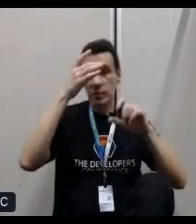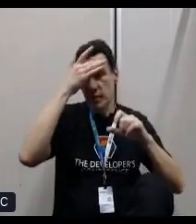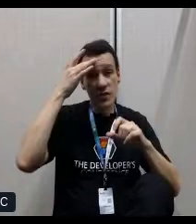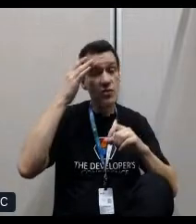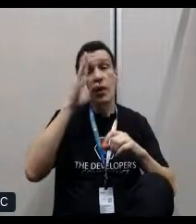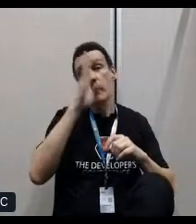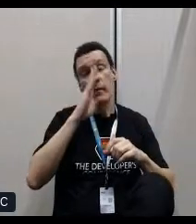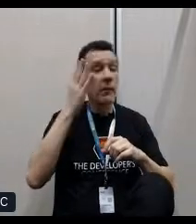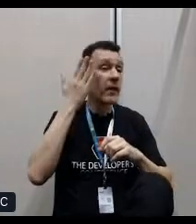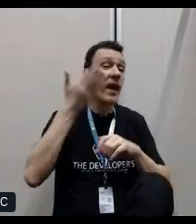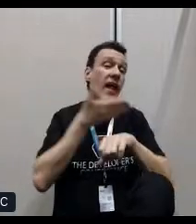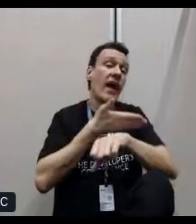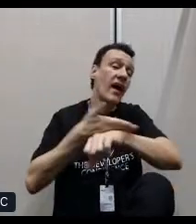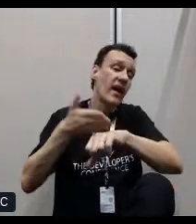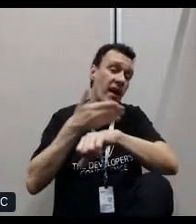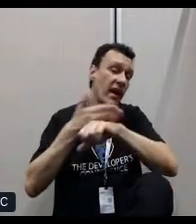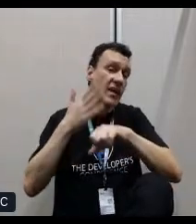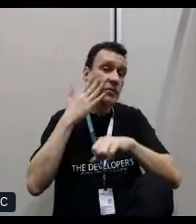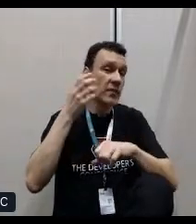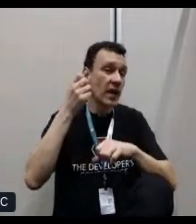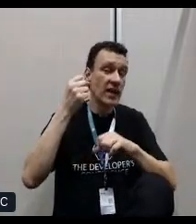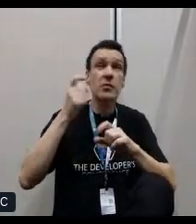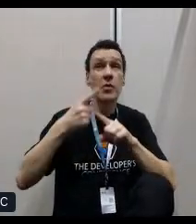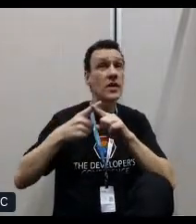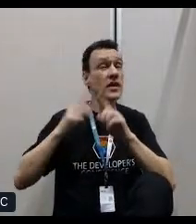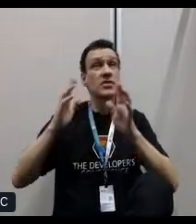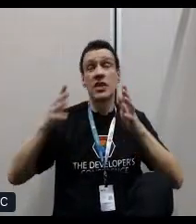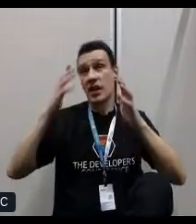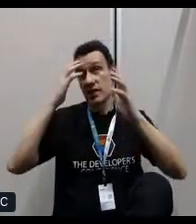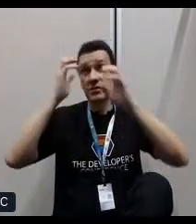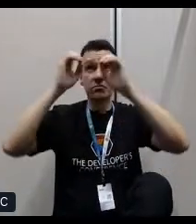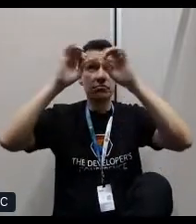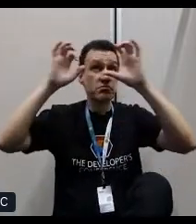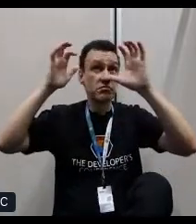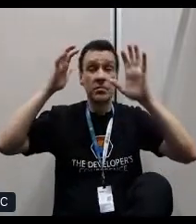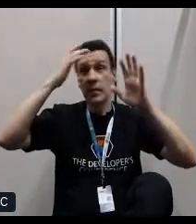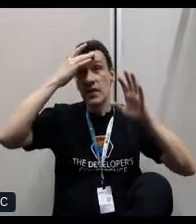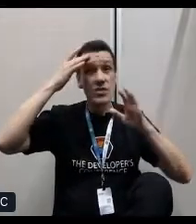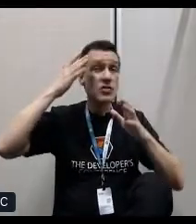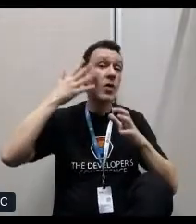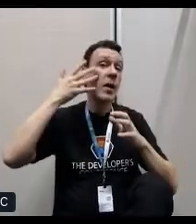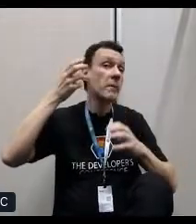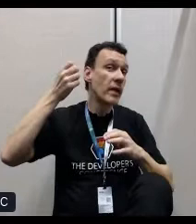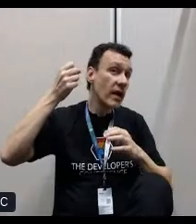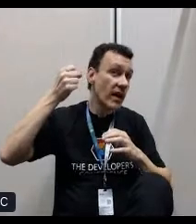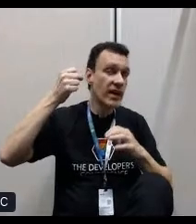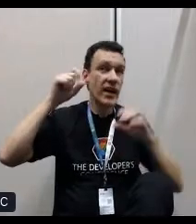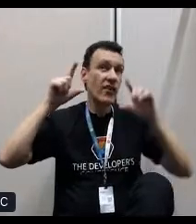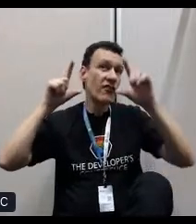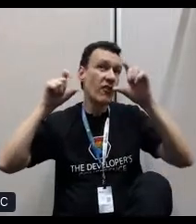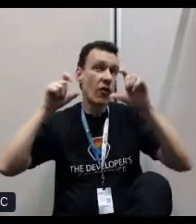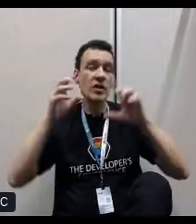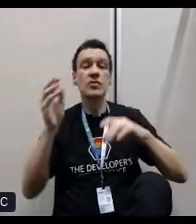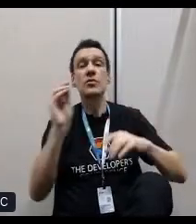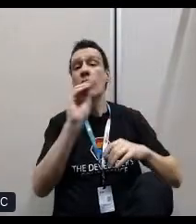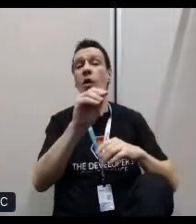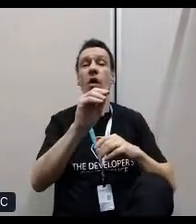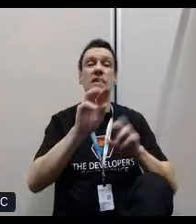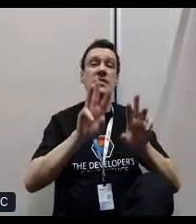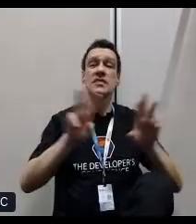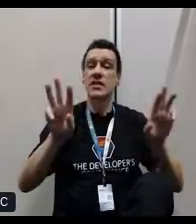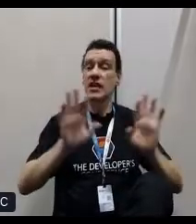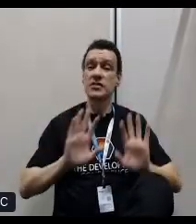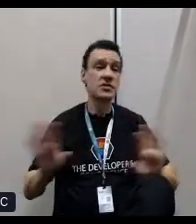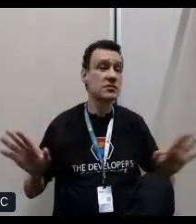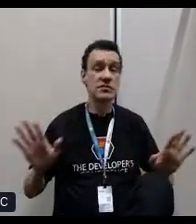porque aí isso faz parte do meu imaginário, né? O meu imaginário social está impregnado no que eu produzo. Então, é muito mais fácil para mim. Então,